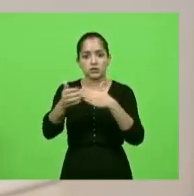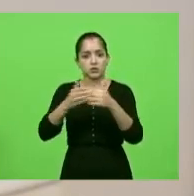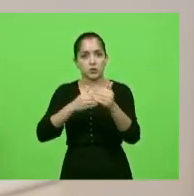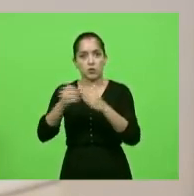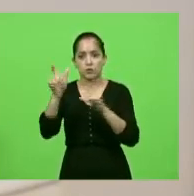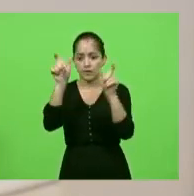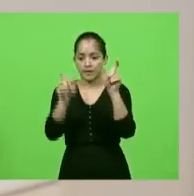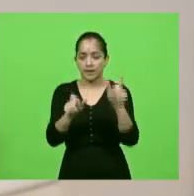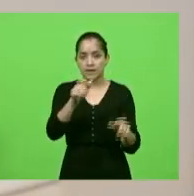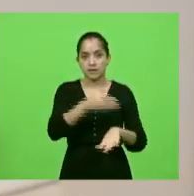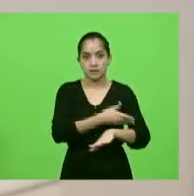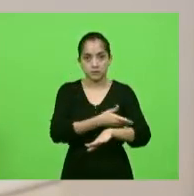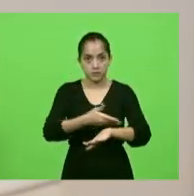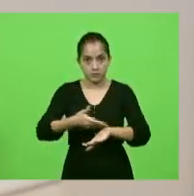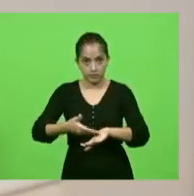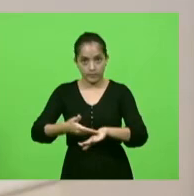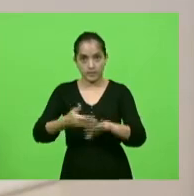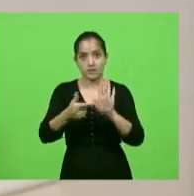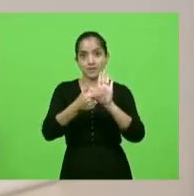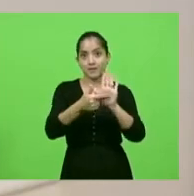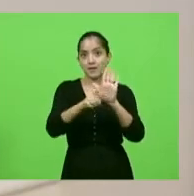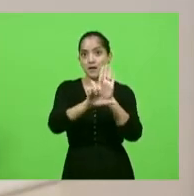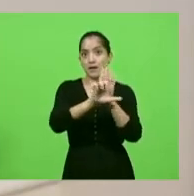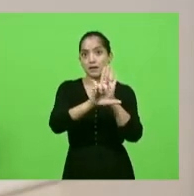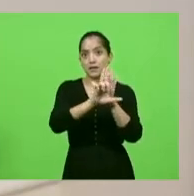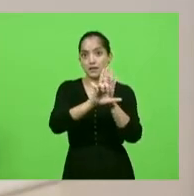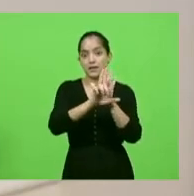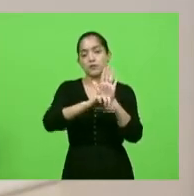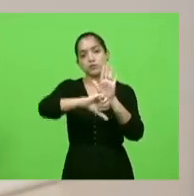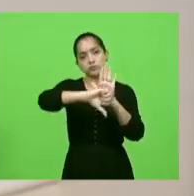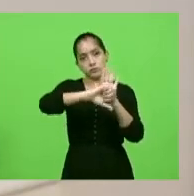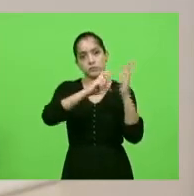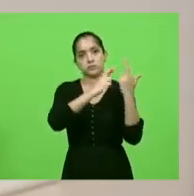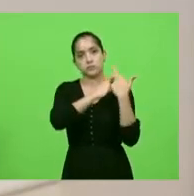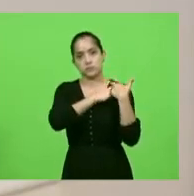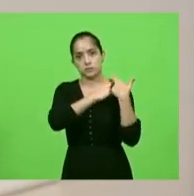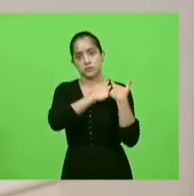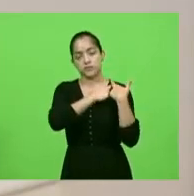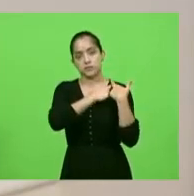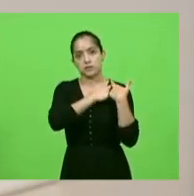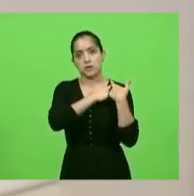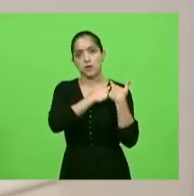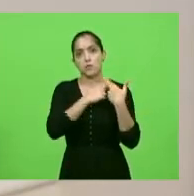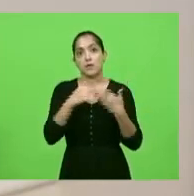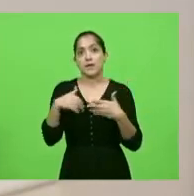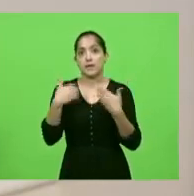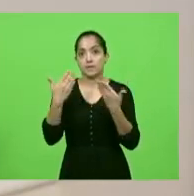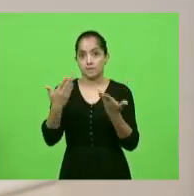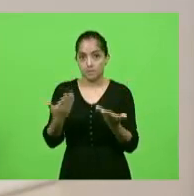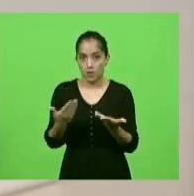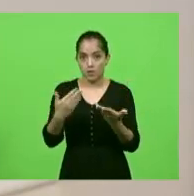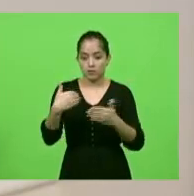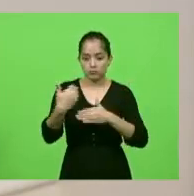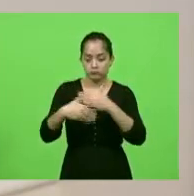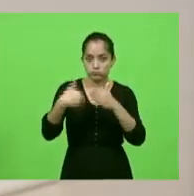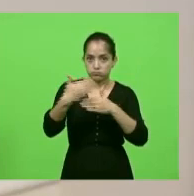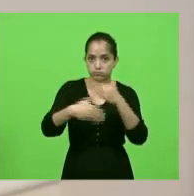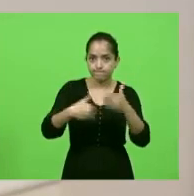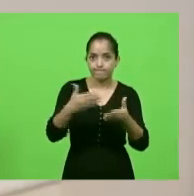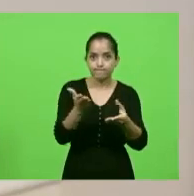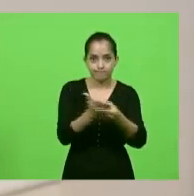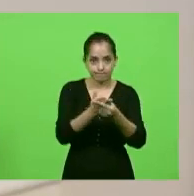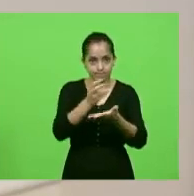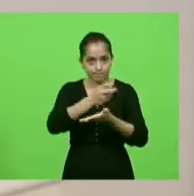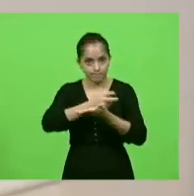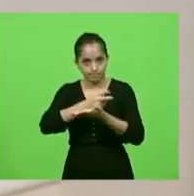condutas previamente apontadas na lei como sendo crime de responsabilidade. Embora no processo de impeachment sejam utilizadas